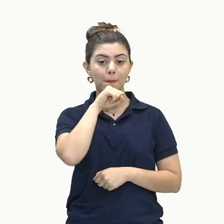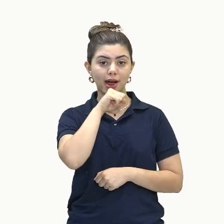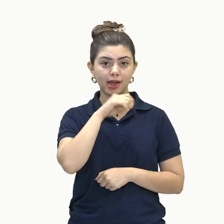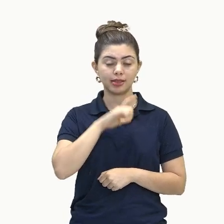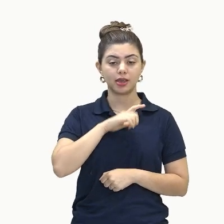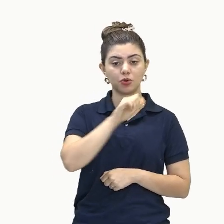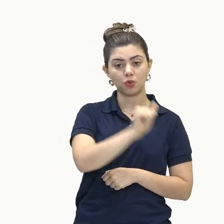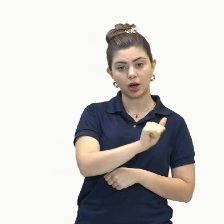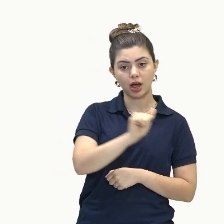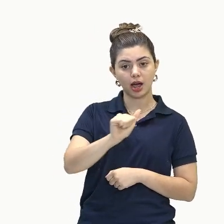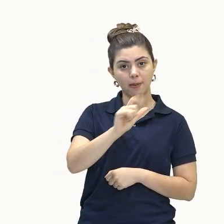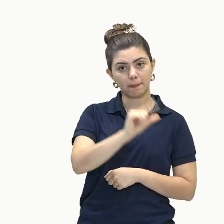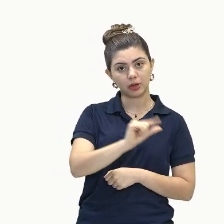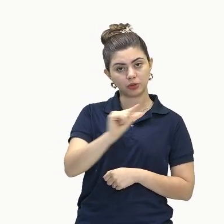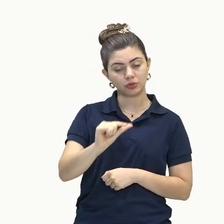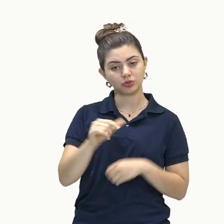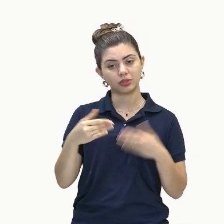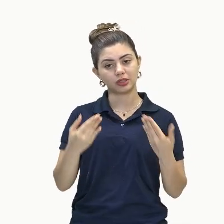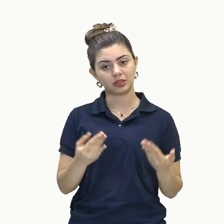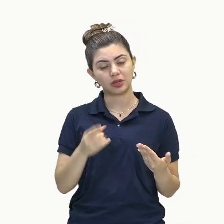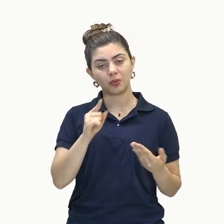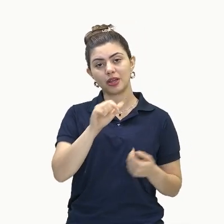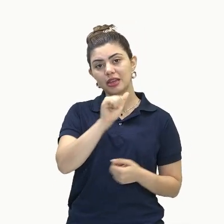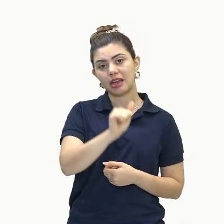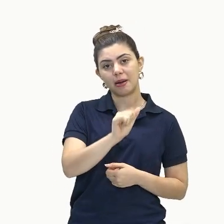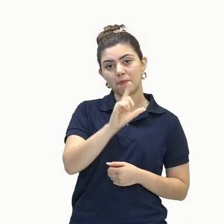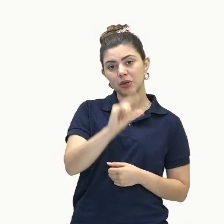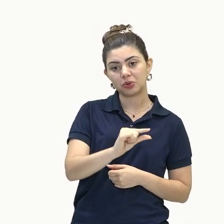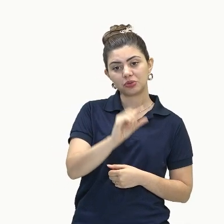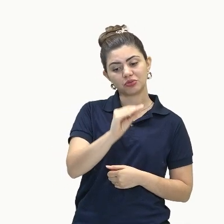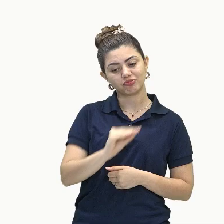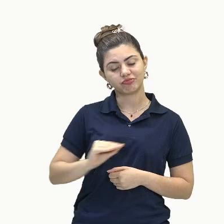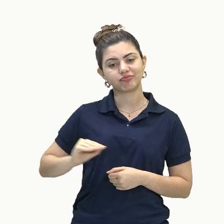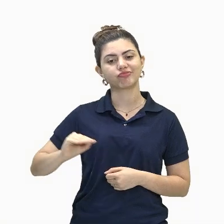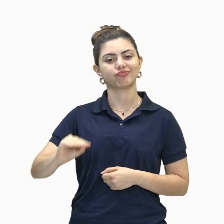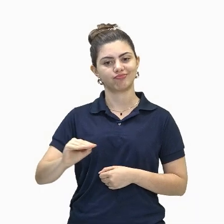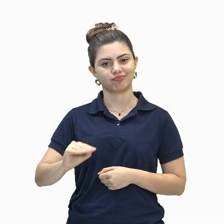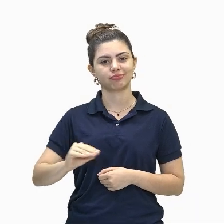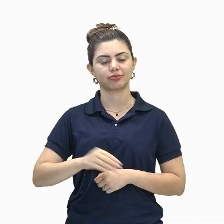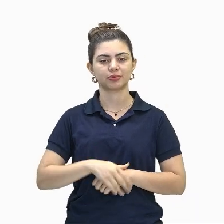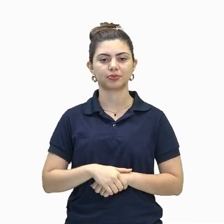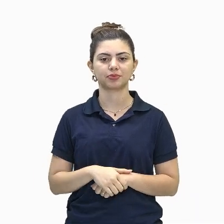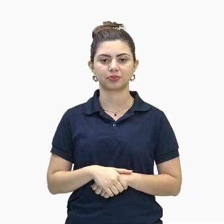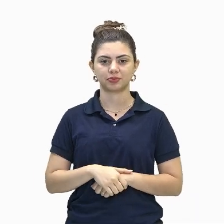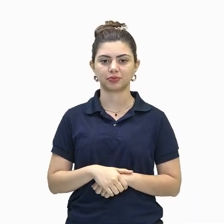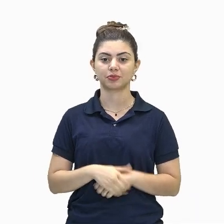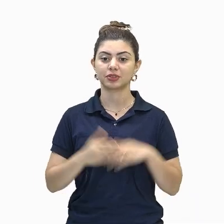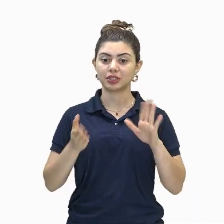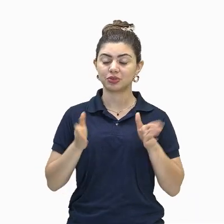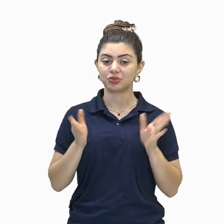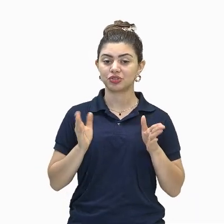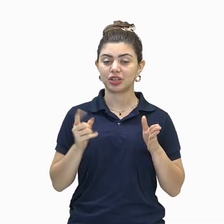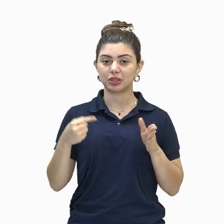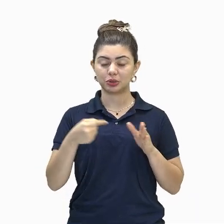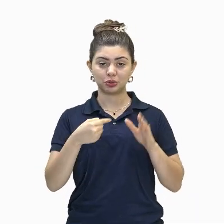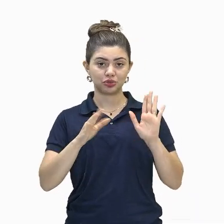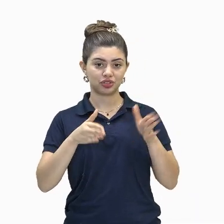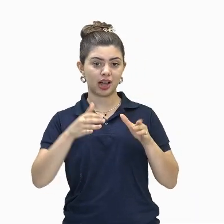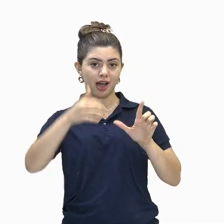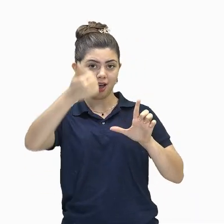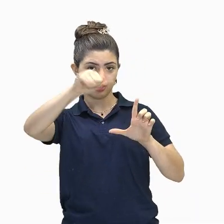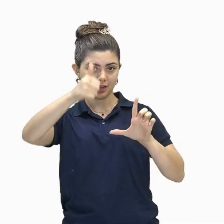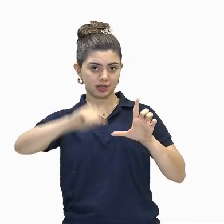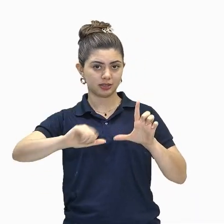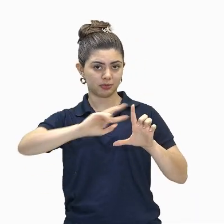Portanto, tudo que ele pode doar para ela é um gene recessivo também. Então, aí nós terminamos a leitura deste